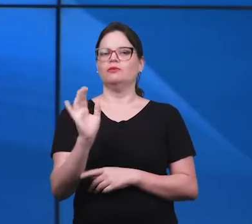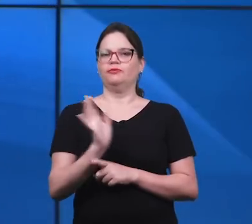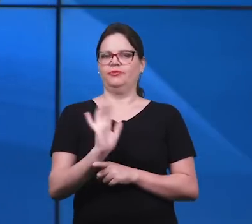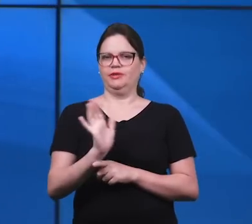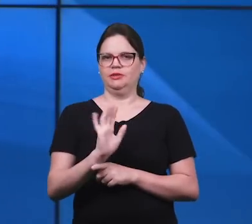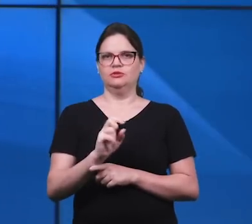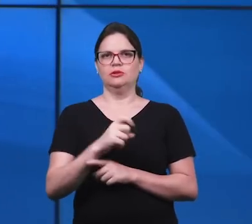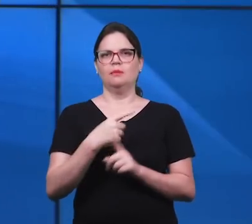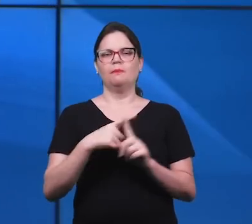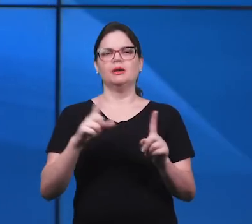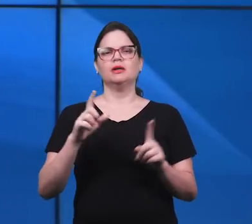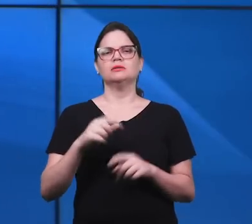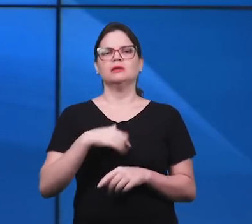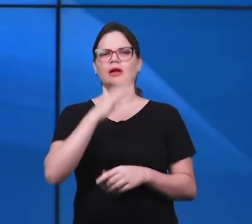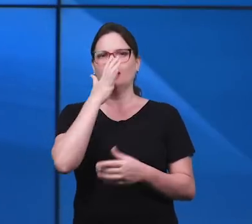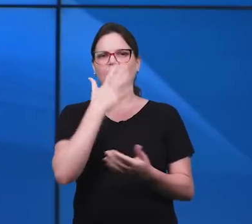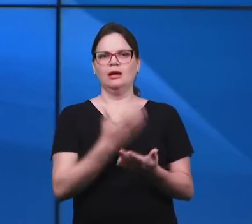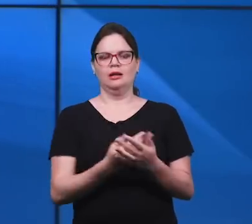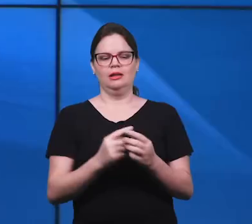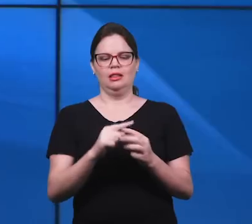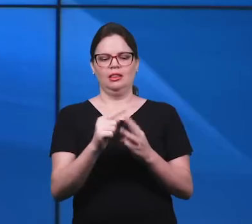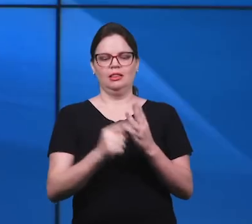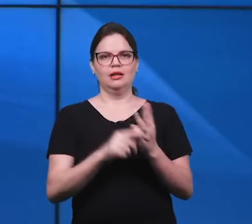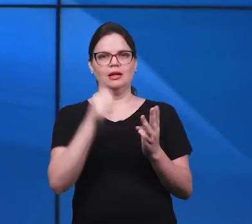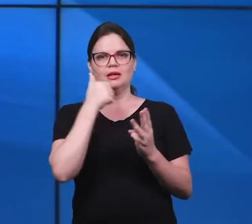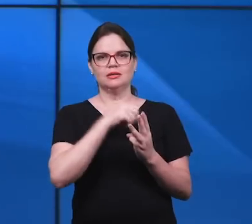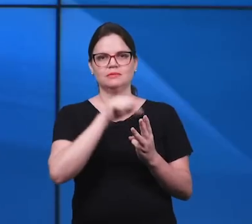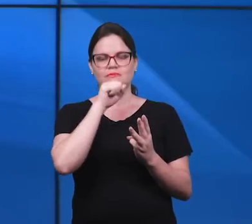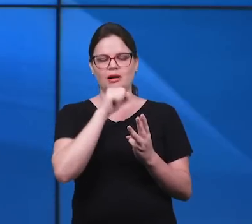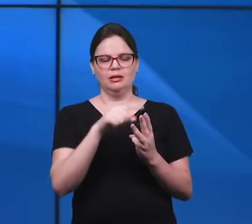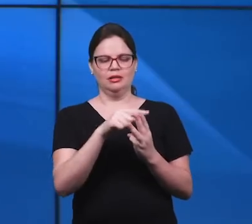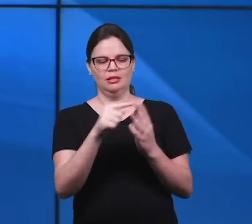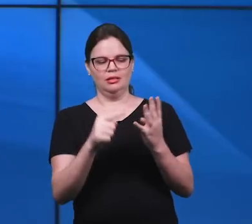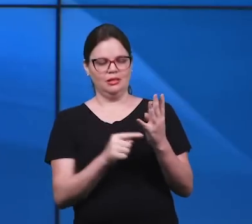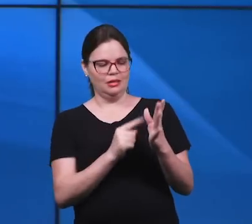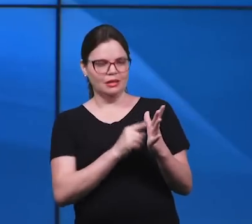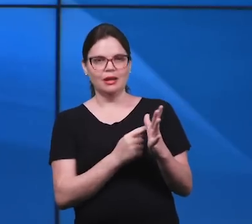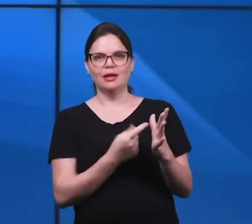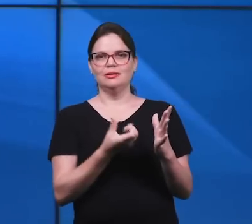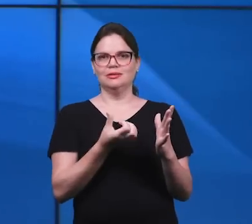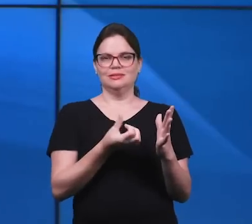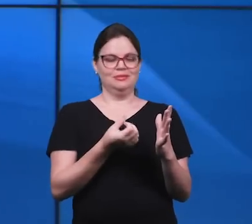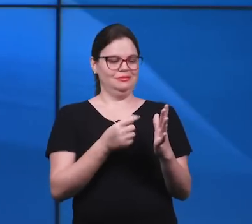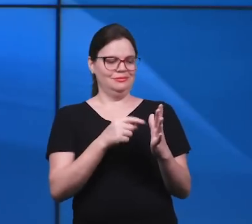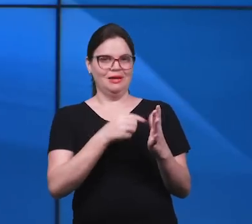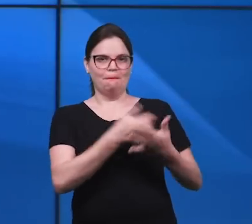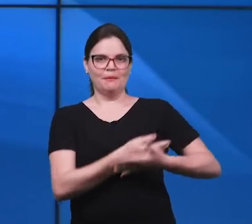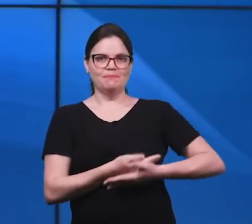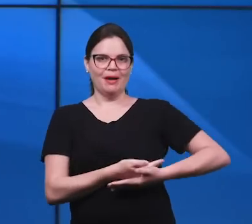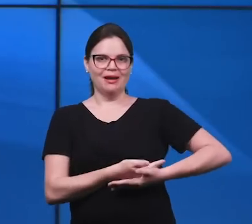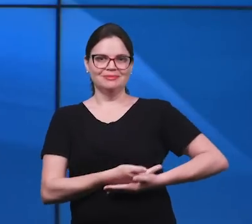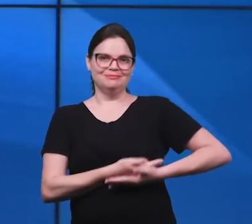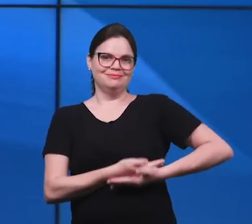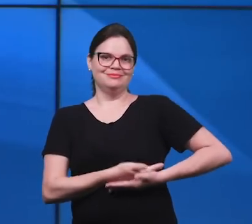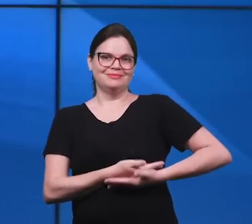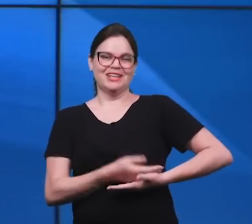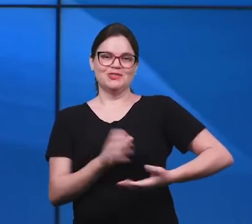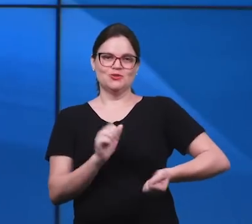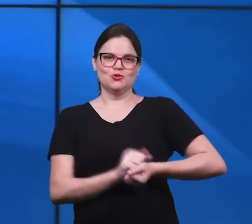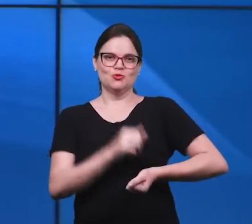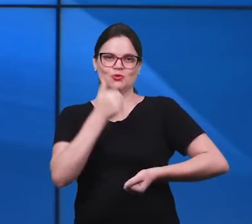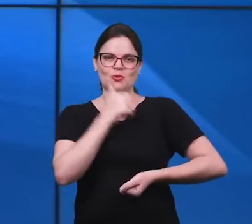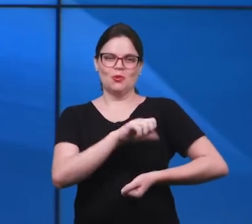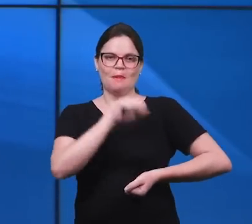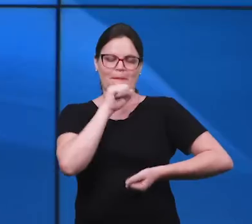o que é notável é a participação de 3 mães e 3 crianças de colo. E ali elas participando com as mães,